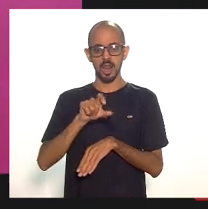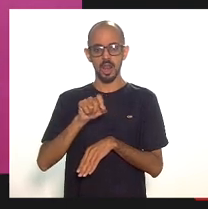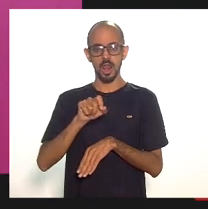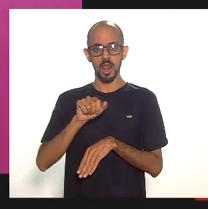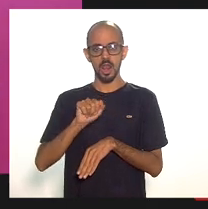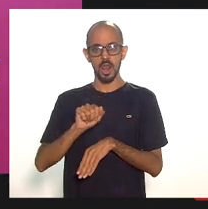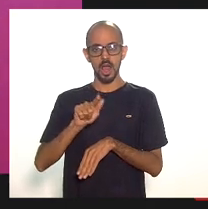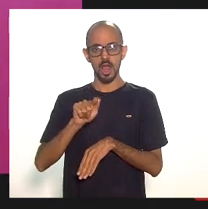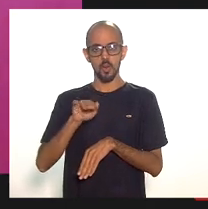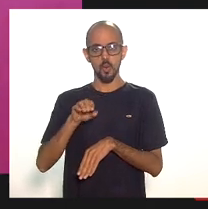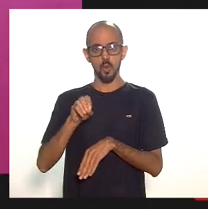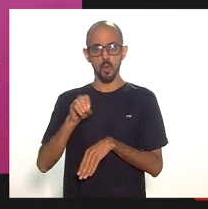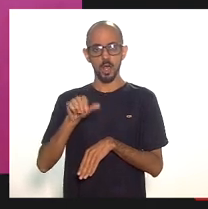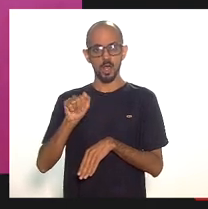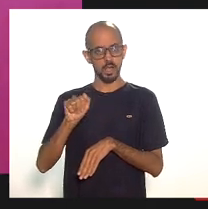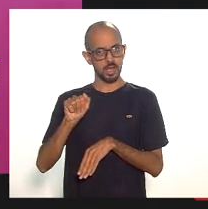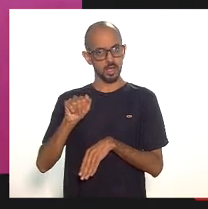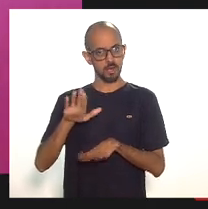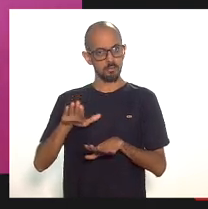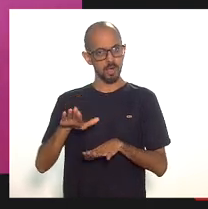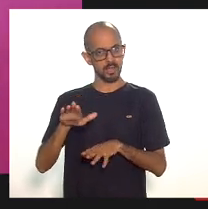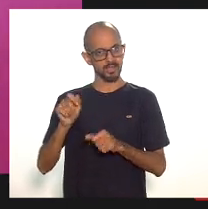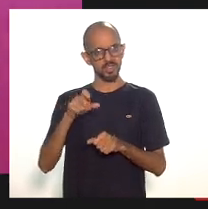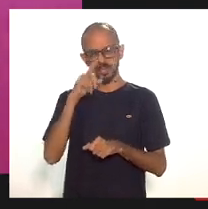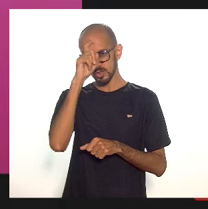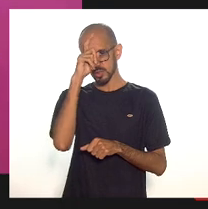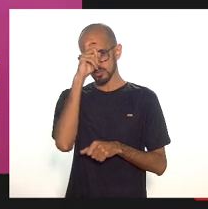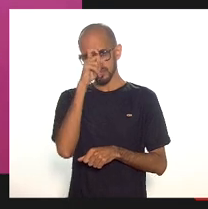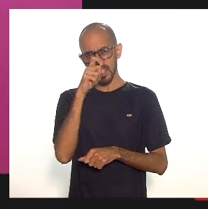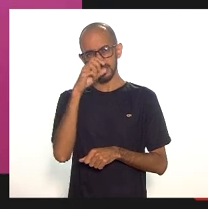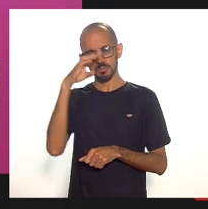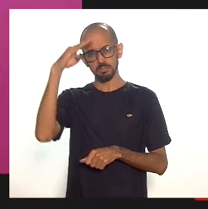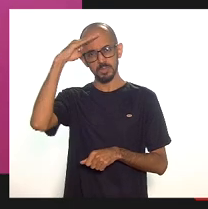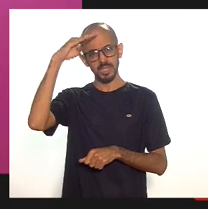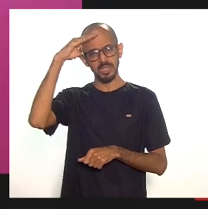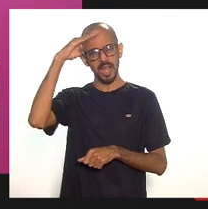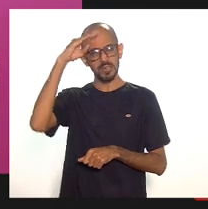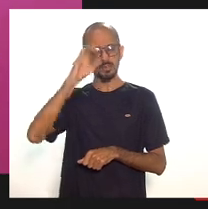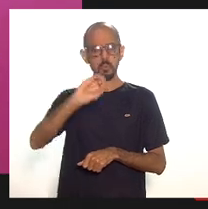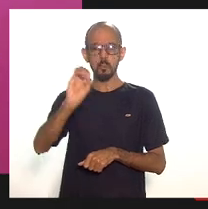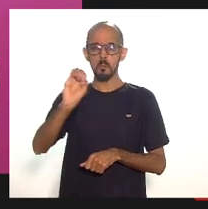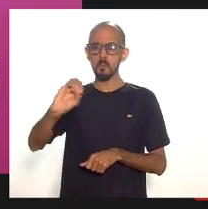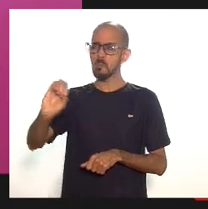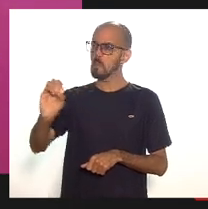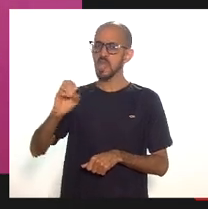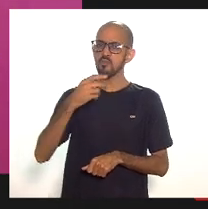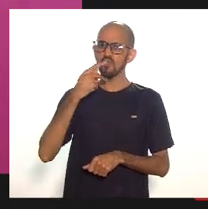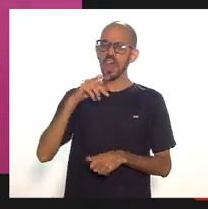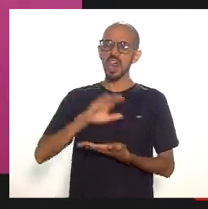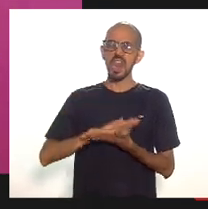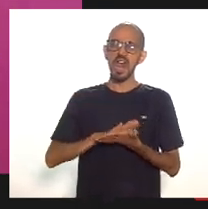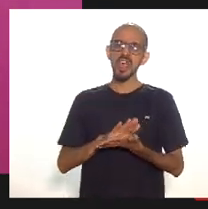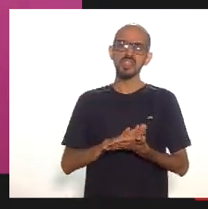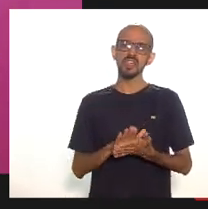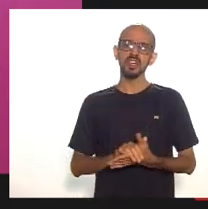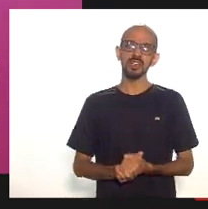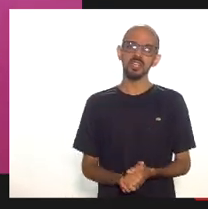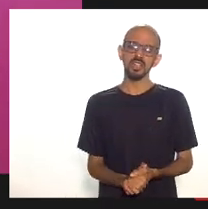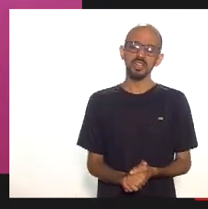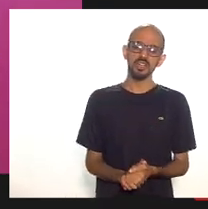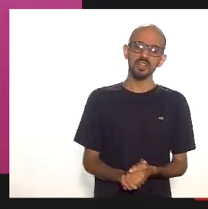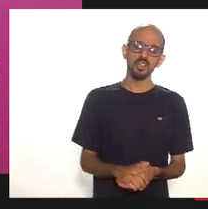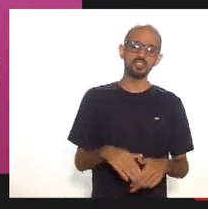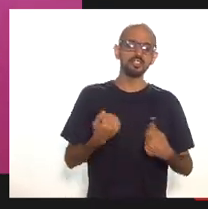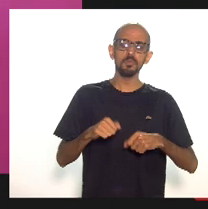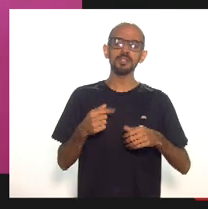E os hospitais militares? Ninguém fala dos hospitais militares. A quem a gente tem que